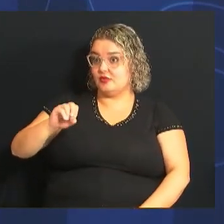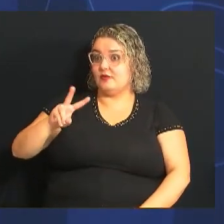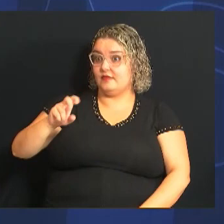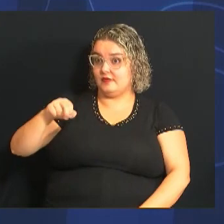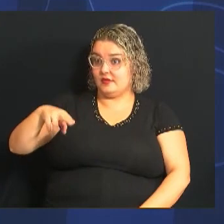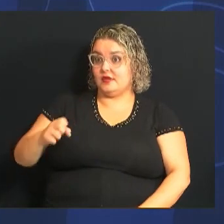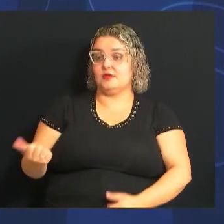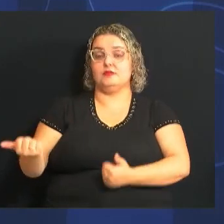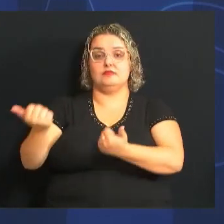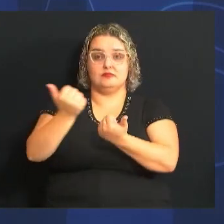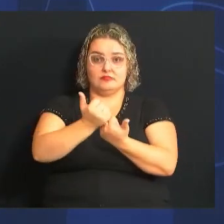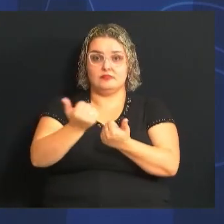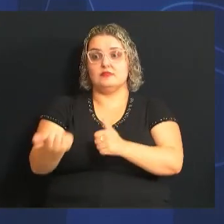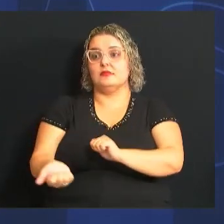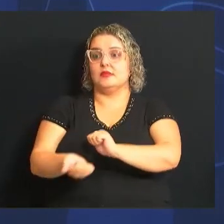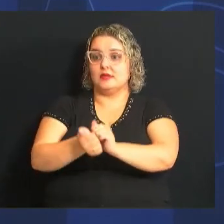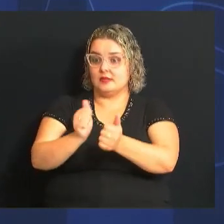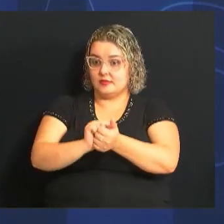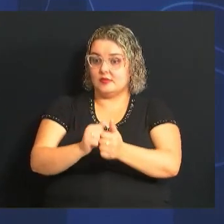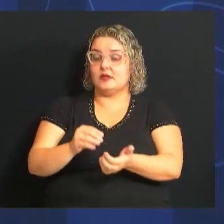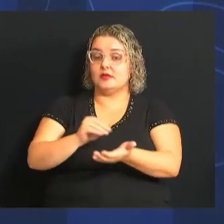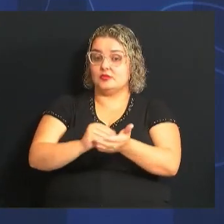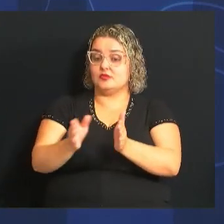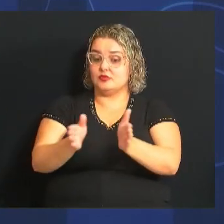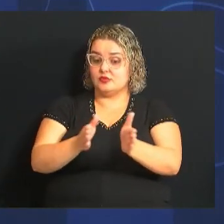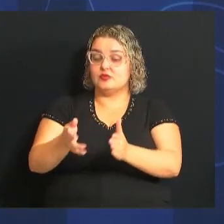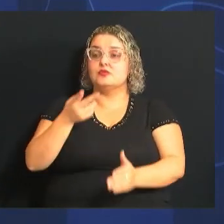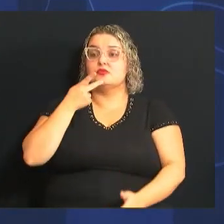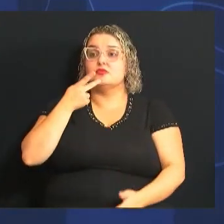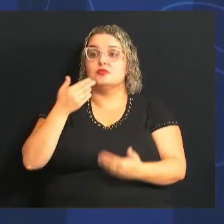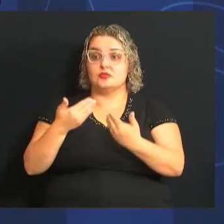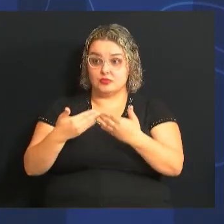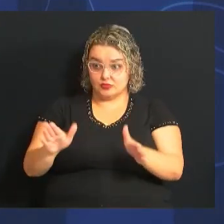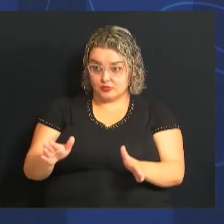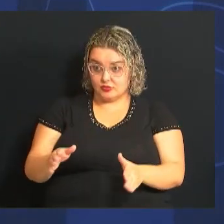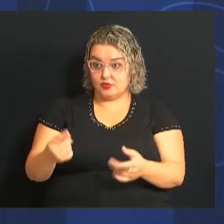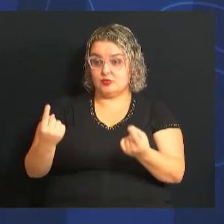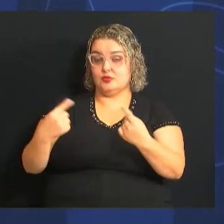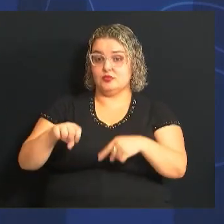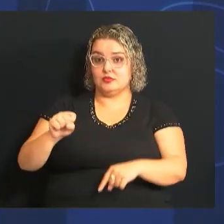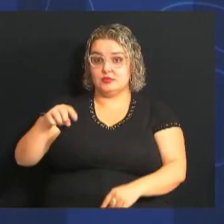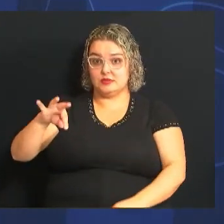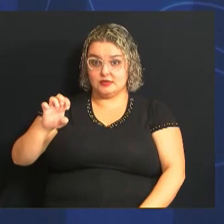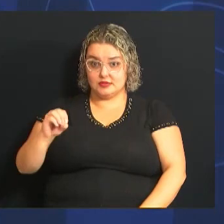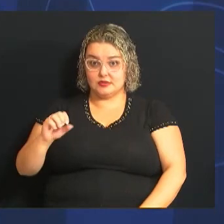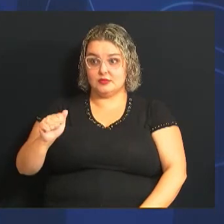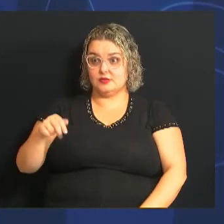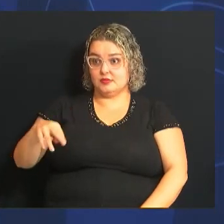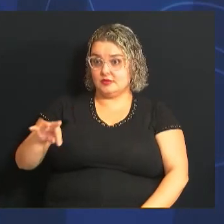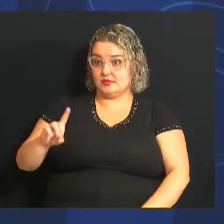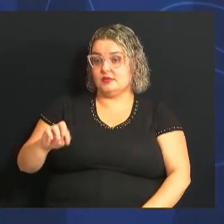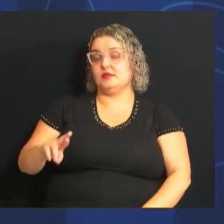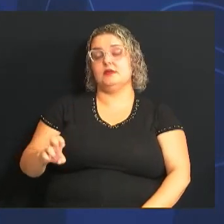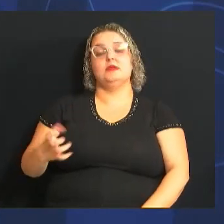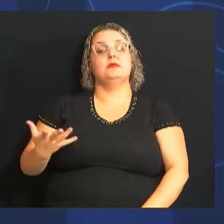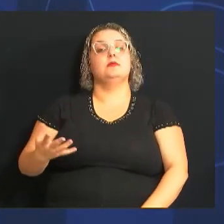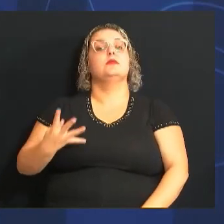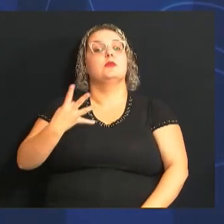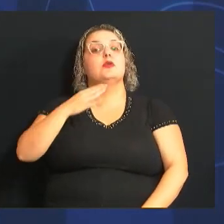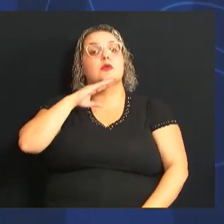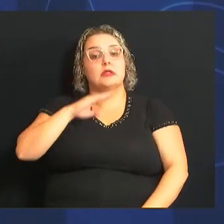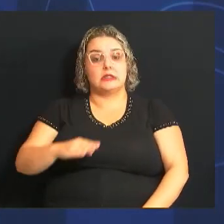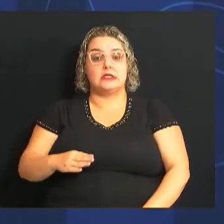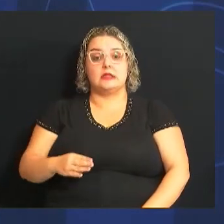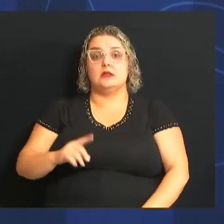remanescente da última temporada, falou sobre a estreia contra o Santo André no próximo sábado, 4 horas da tarde, fora de casa,